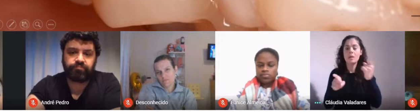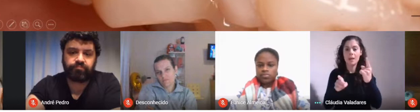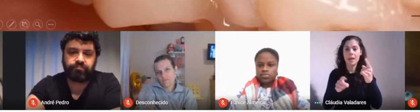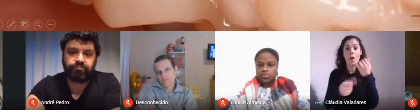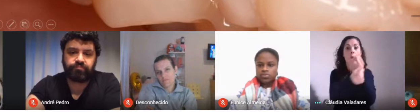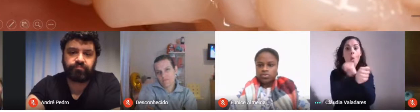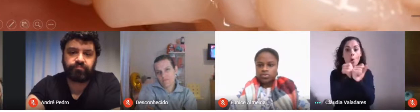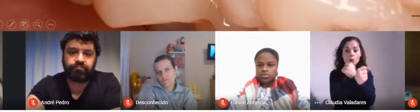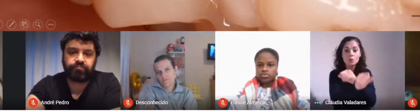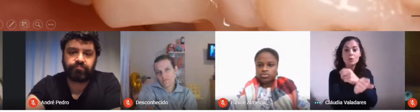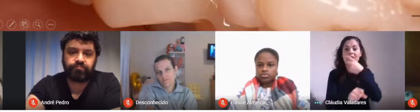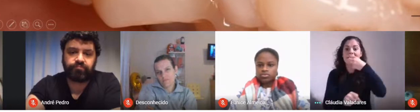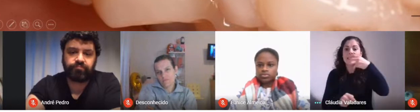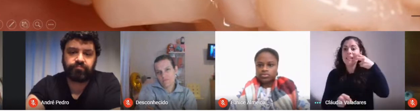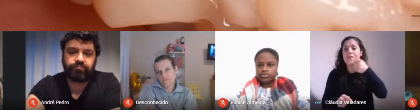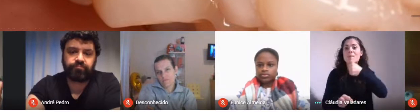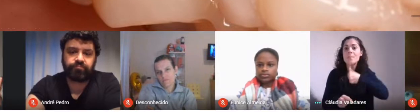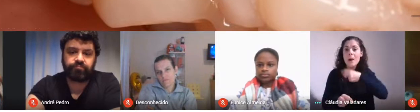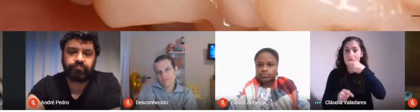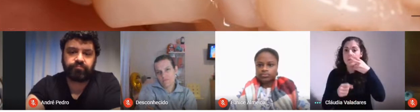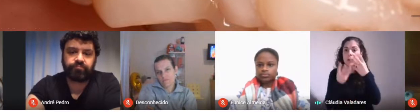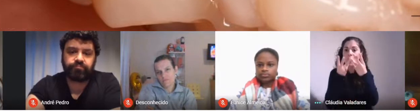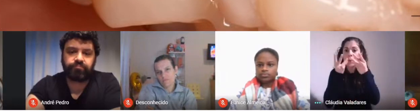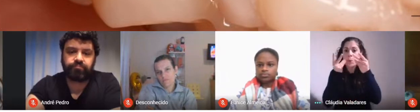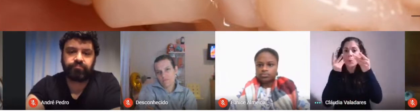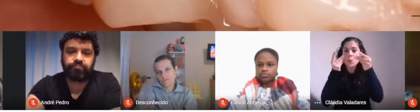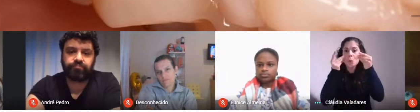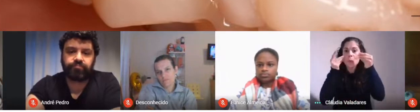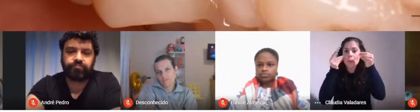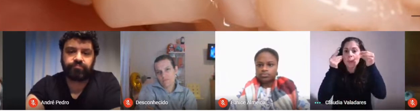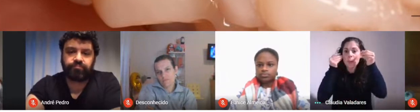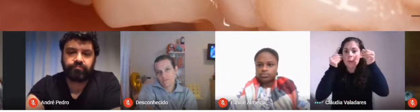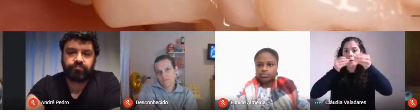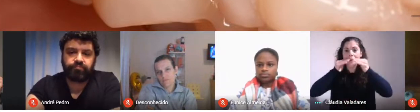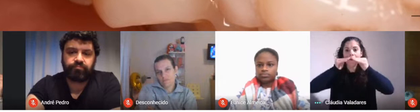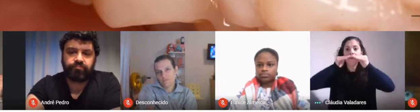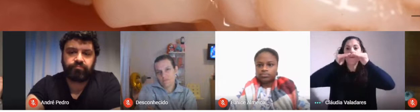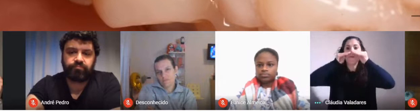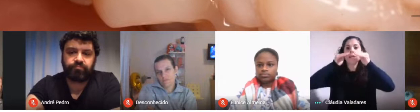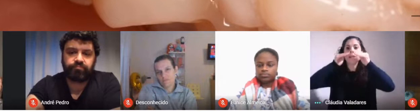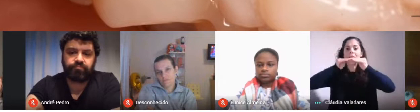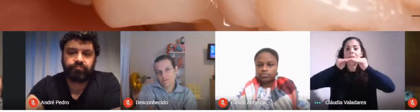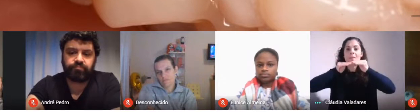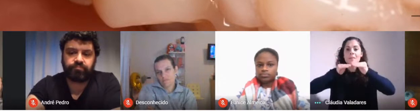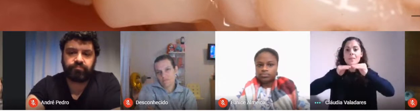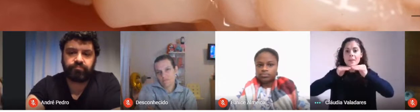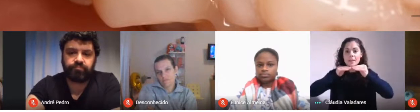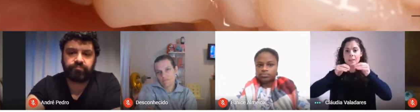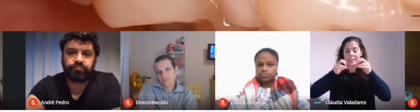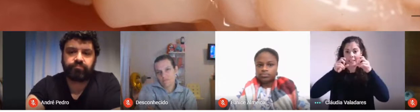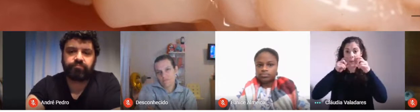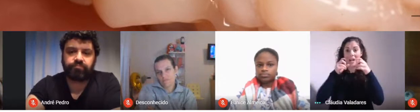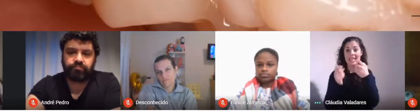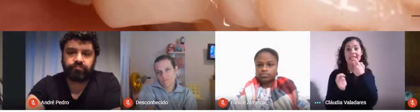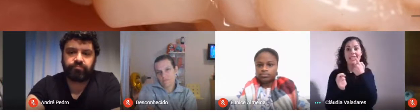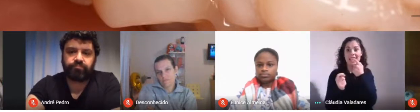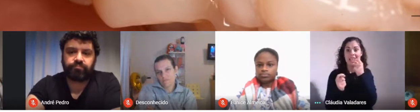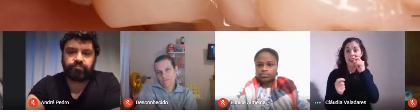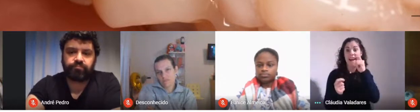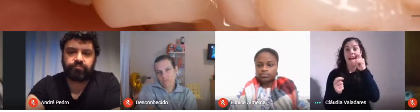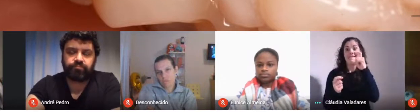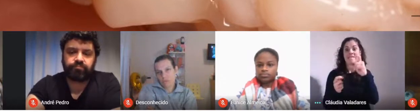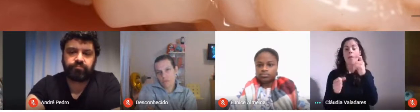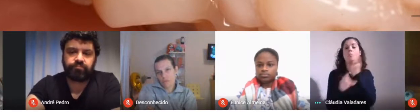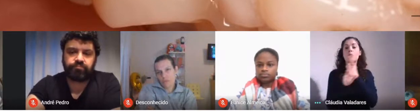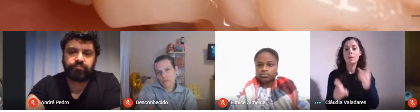e a gengiva ao redor do dente vai ficando cada vez mais pequeno. Ou seja, o dente parece maior porque o osso